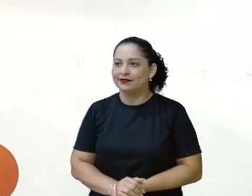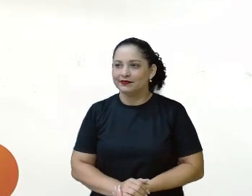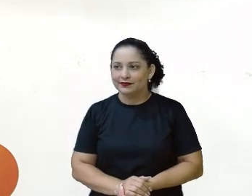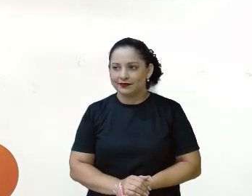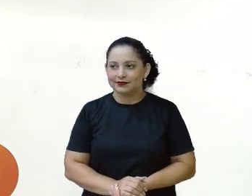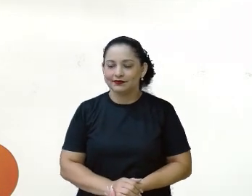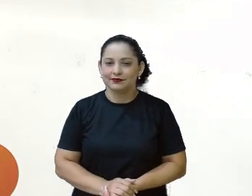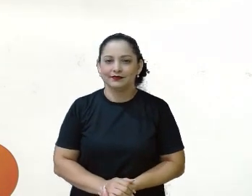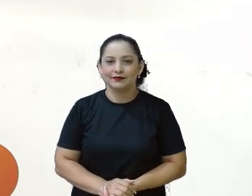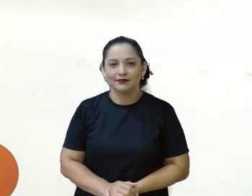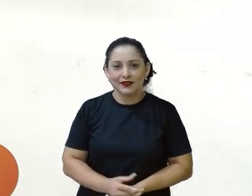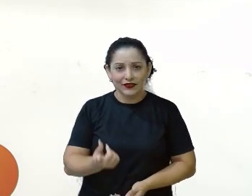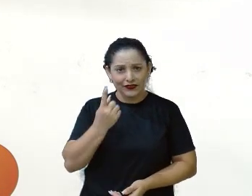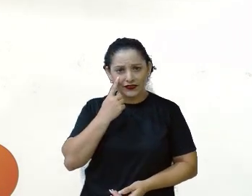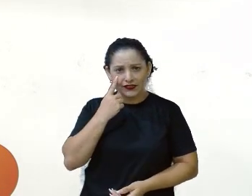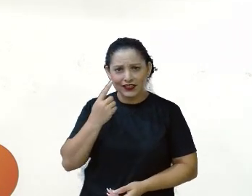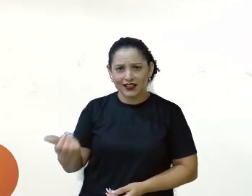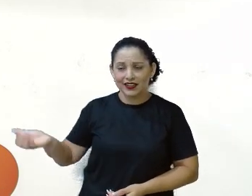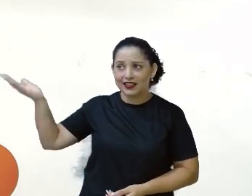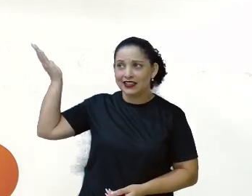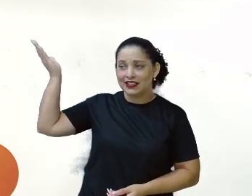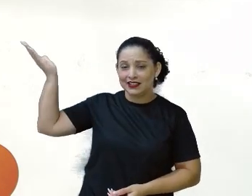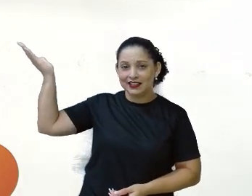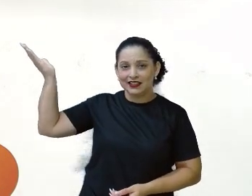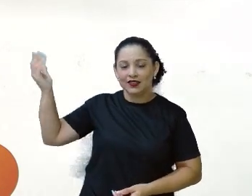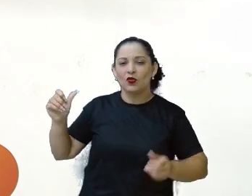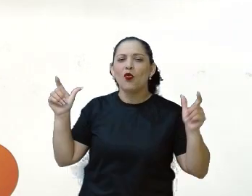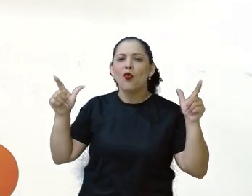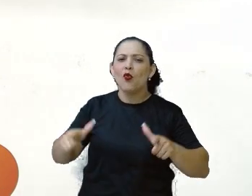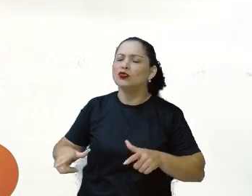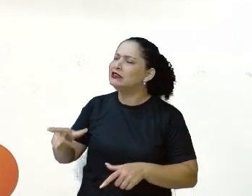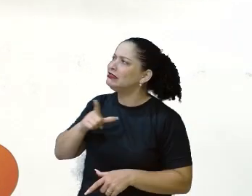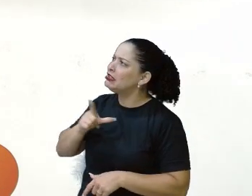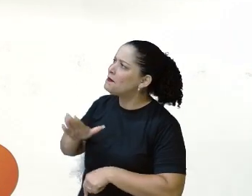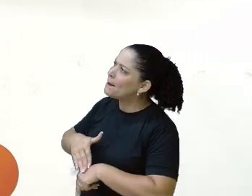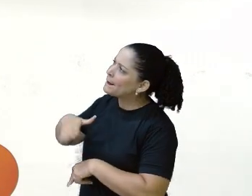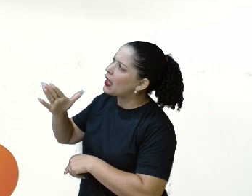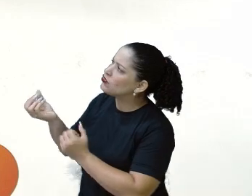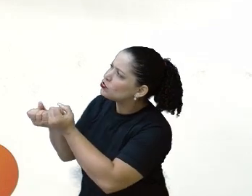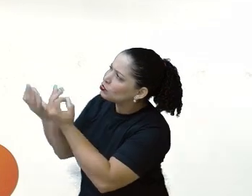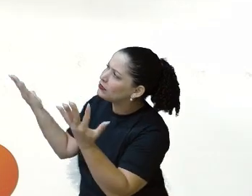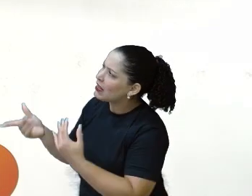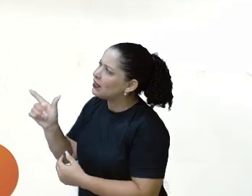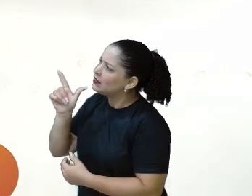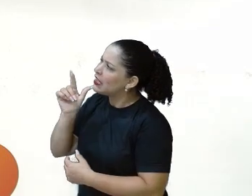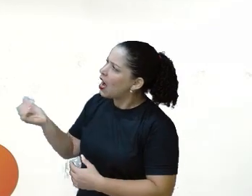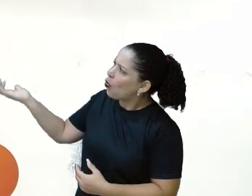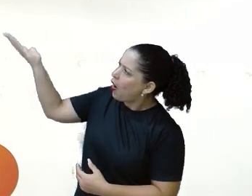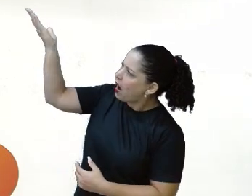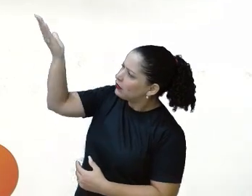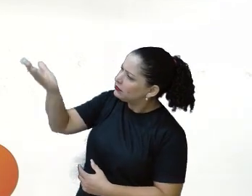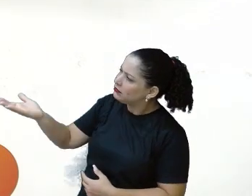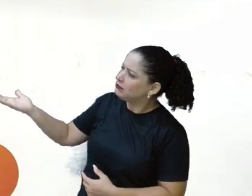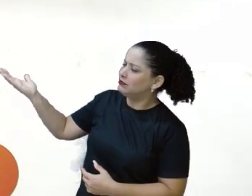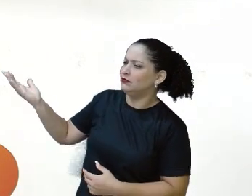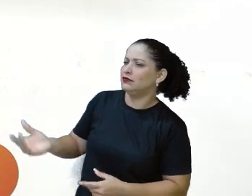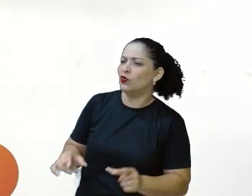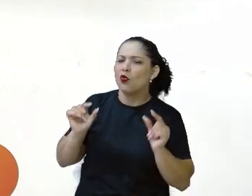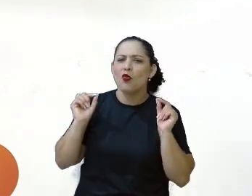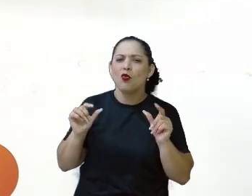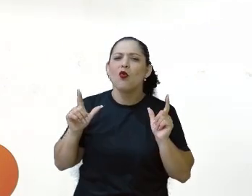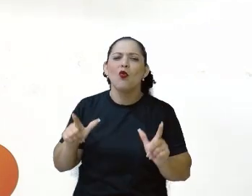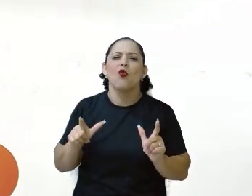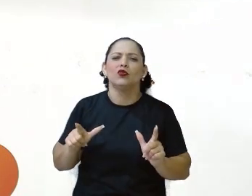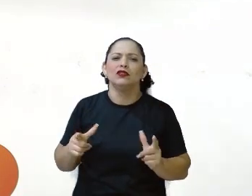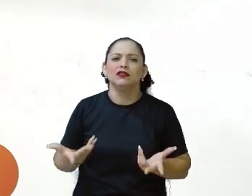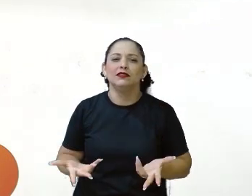Nas imagens abaixo, onde comporta maior capacidade líquida. Isso é importante para você fazer a diferenciação de